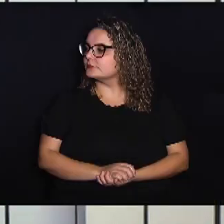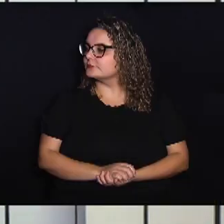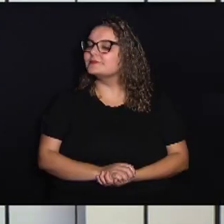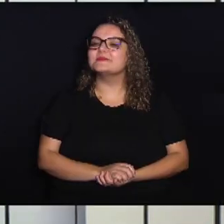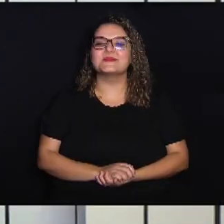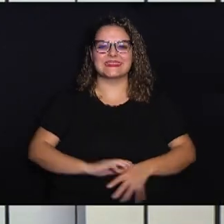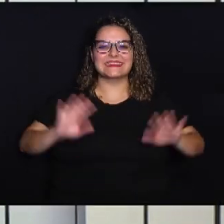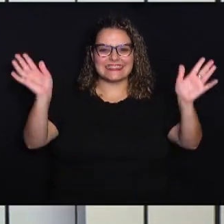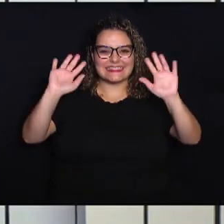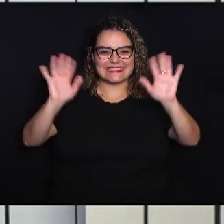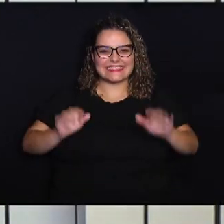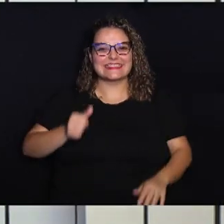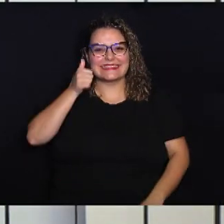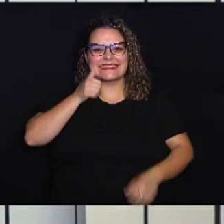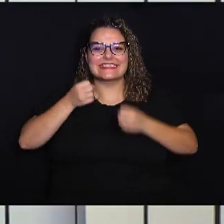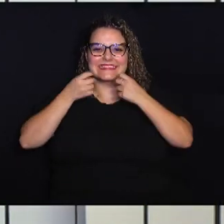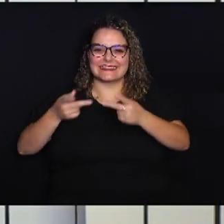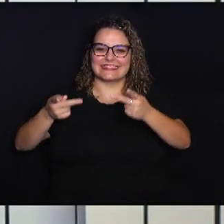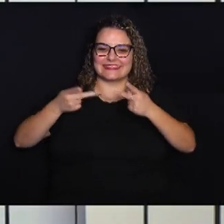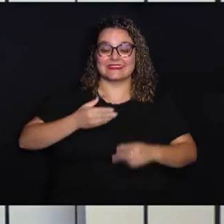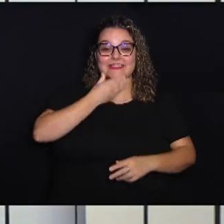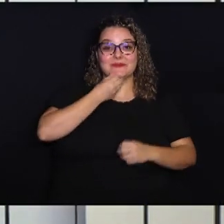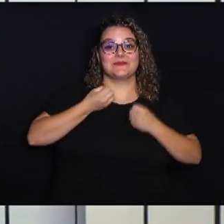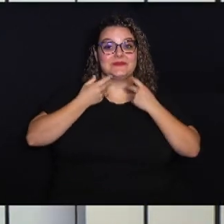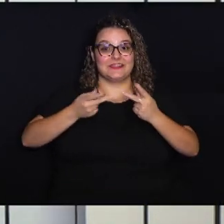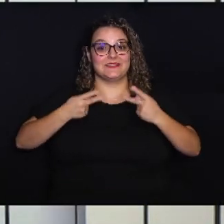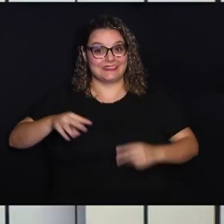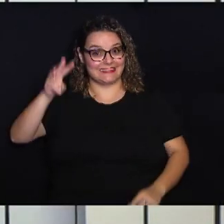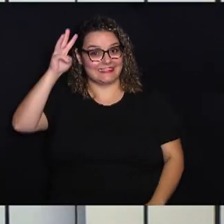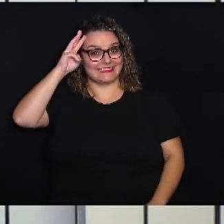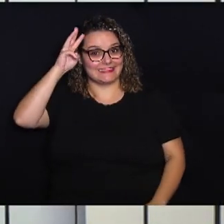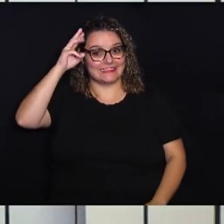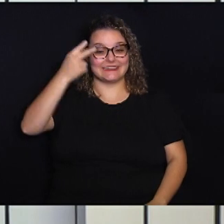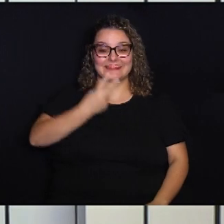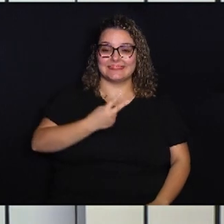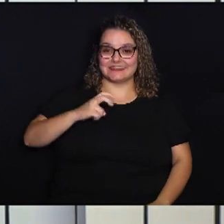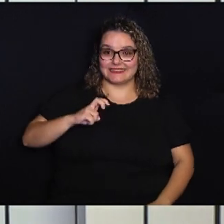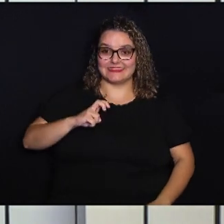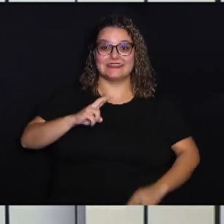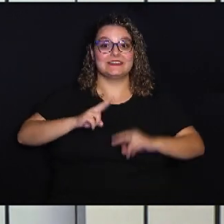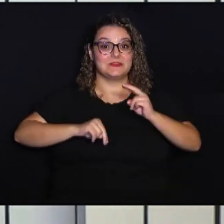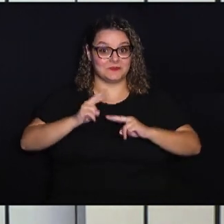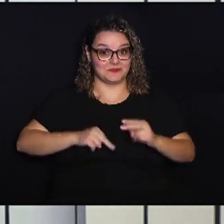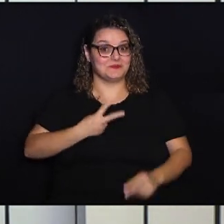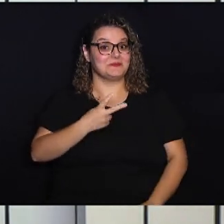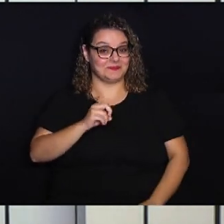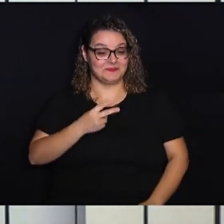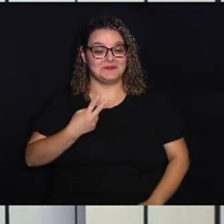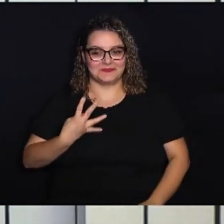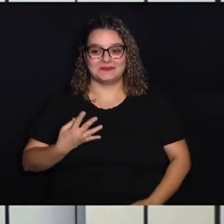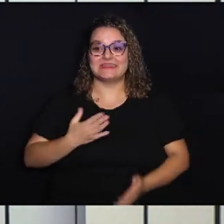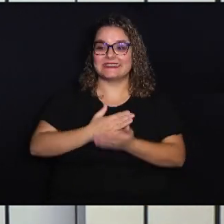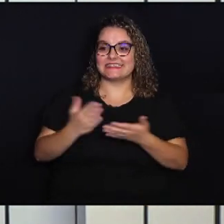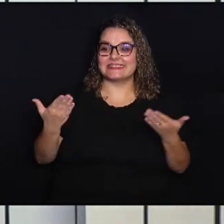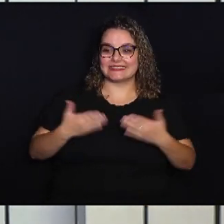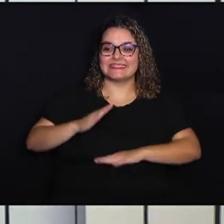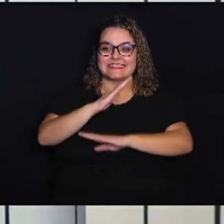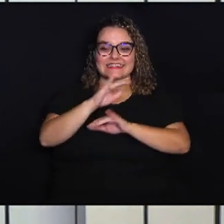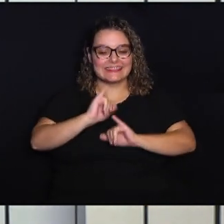Olá, seja bem-vinda, seja bem-vindo. Terça-feira, 25 de junho de 2024. Começa agora o Jornal